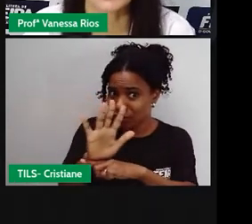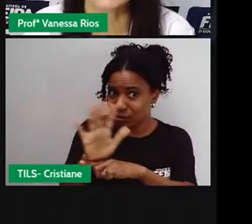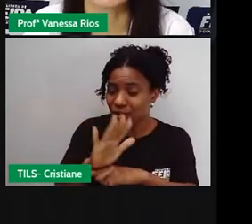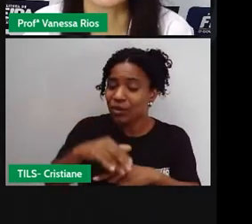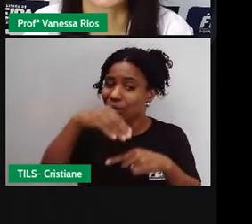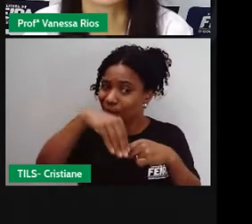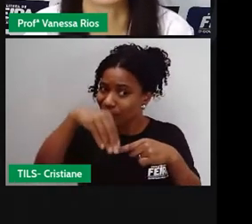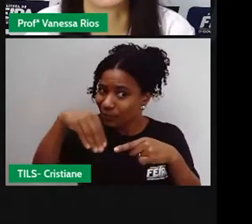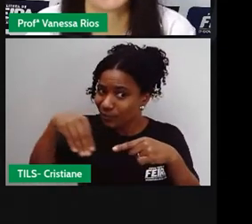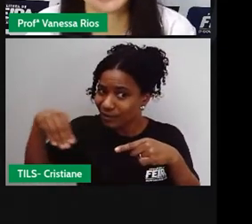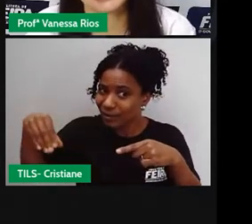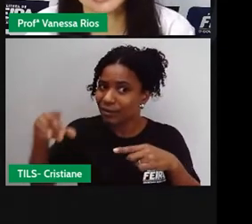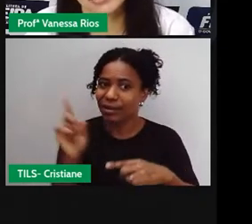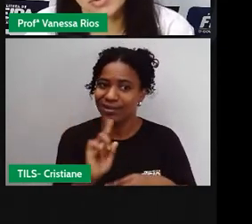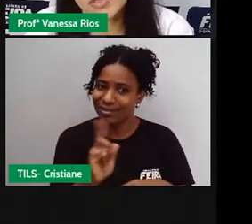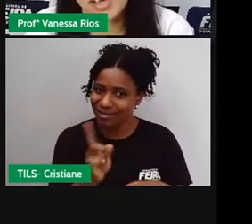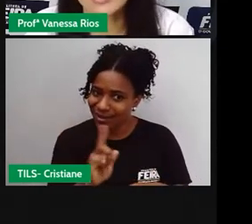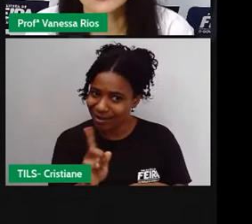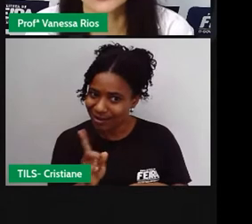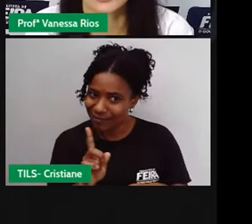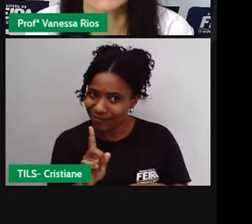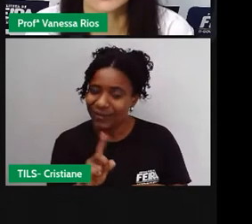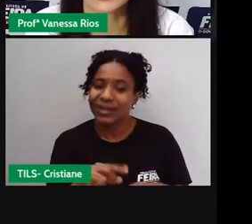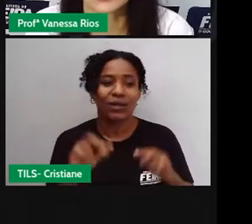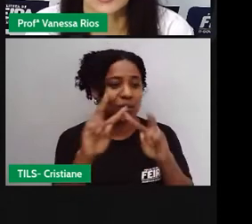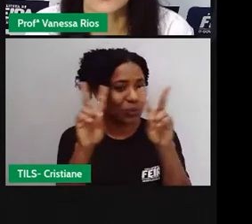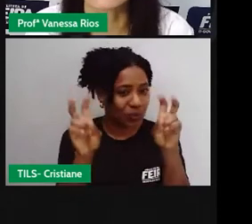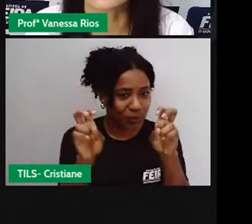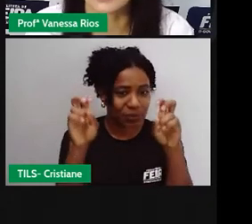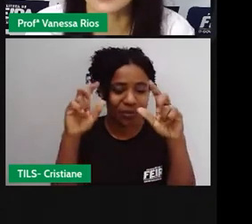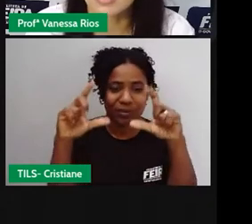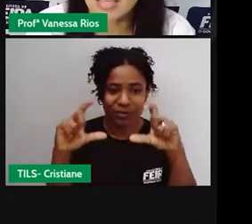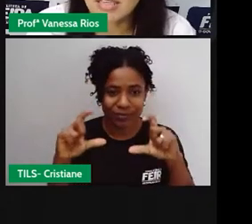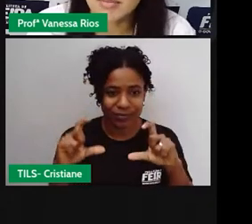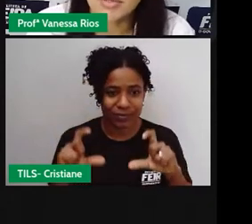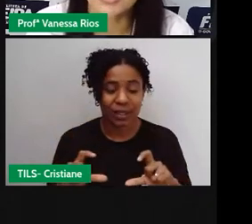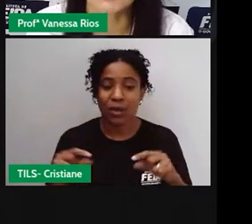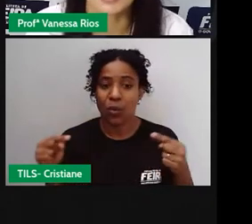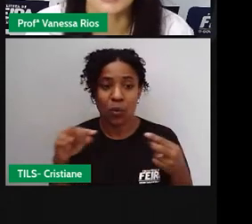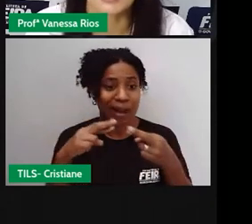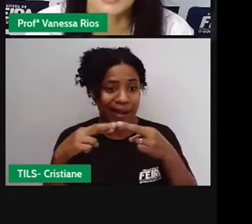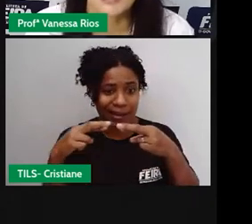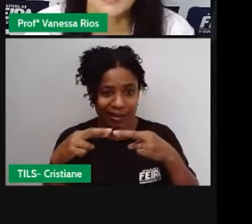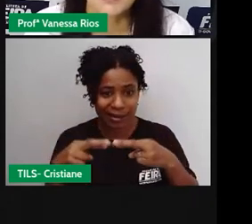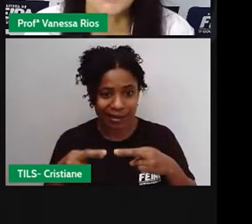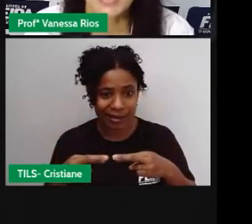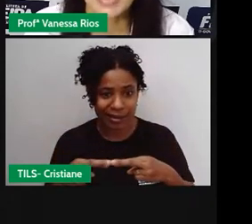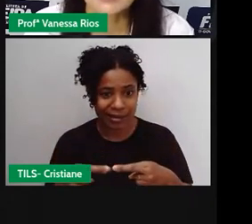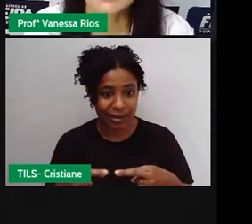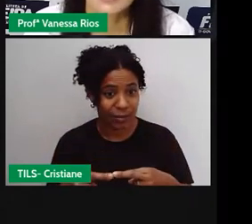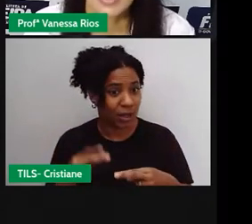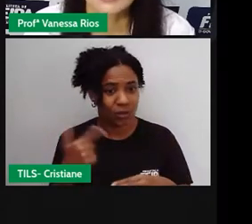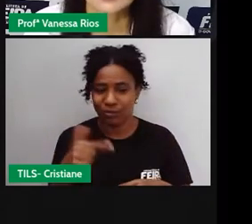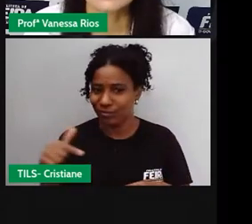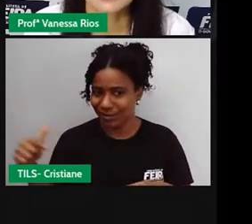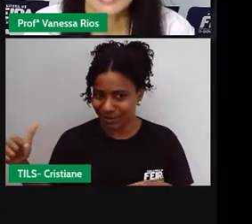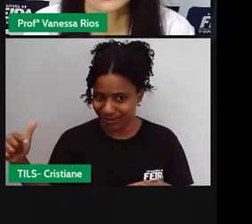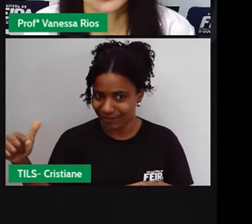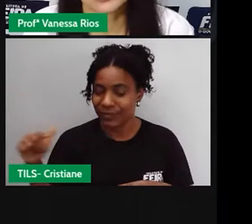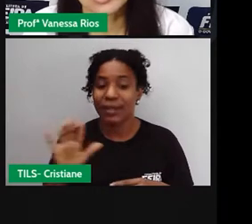Vocês perceberam aí que não aparecem os versos, né, os estrofes, as rimas também. Mas